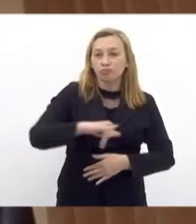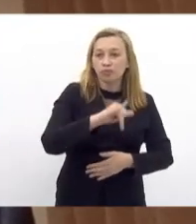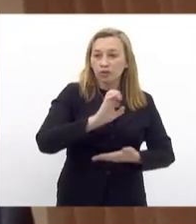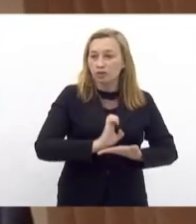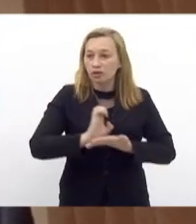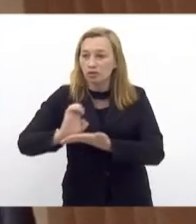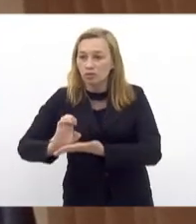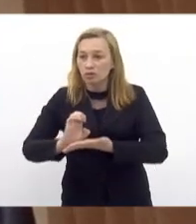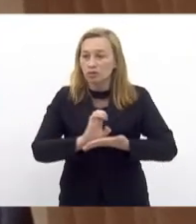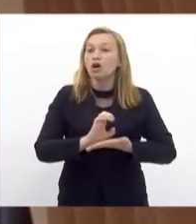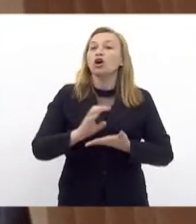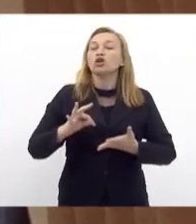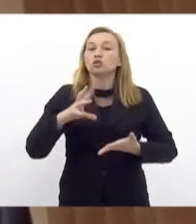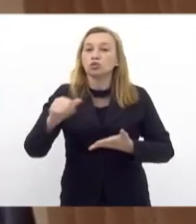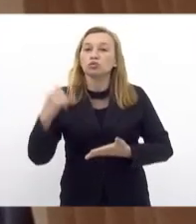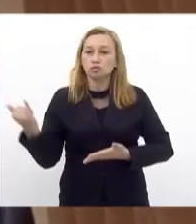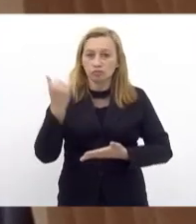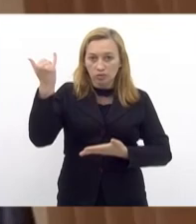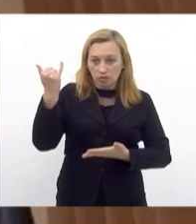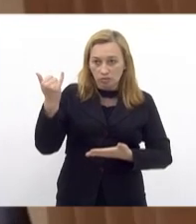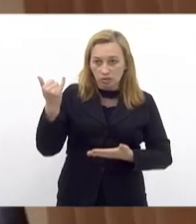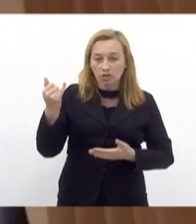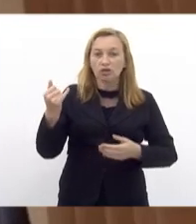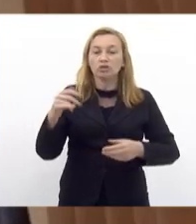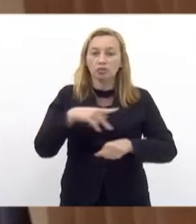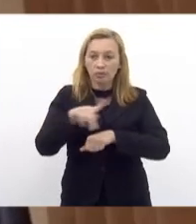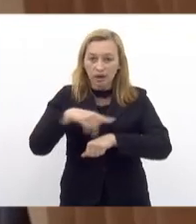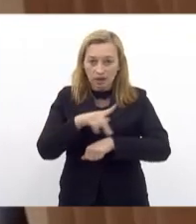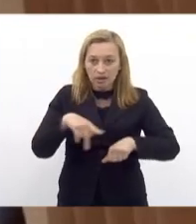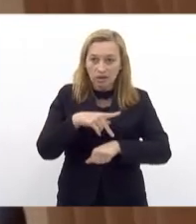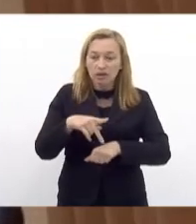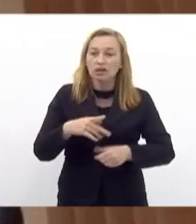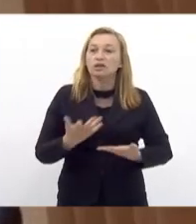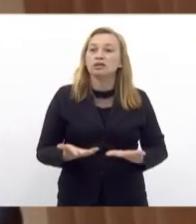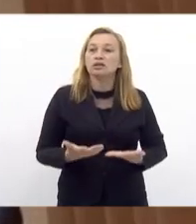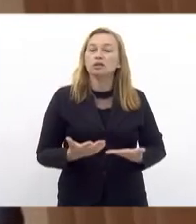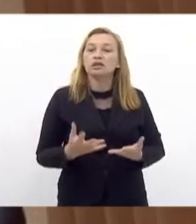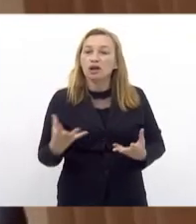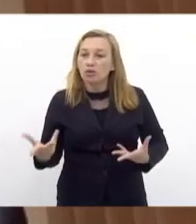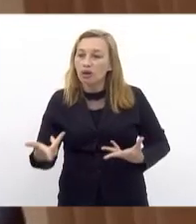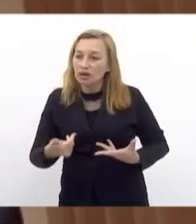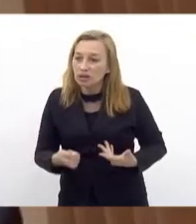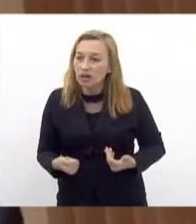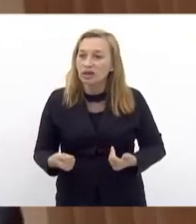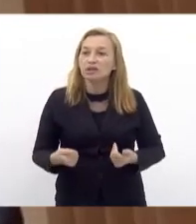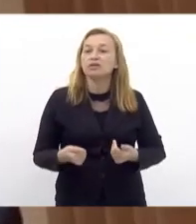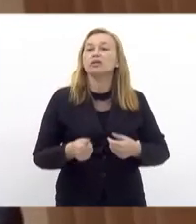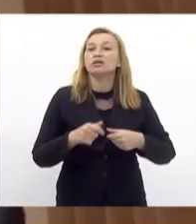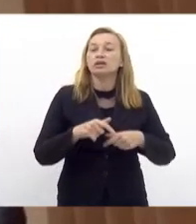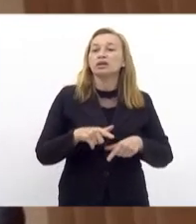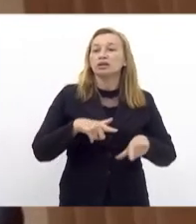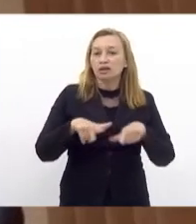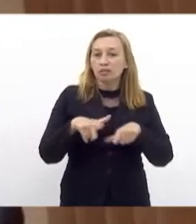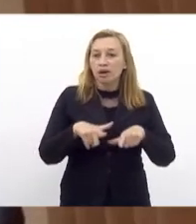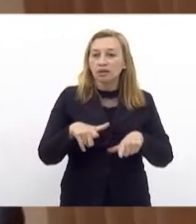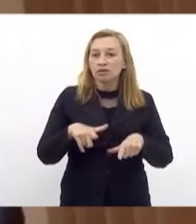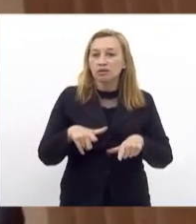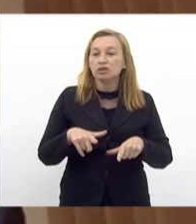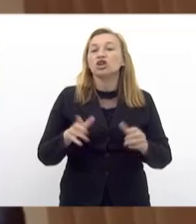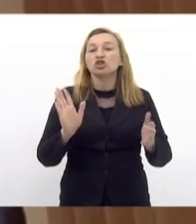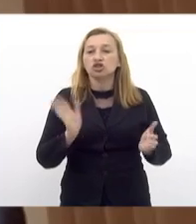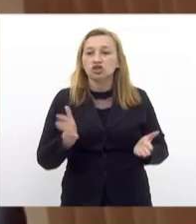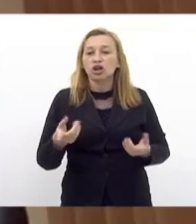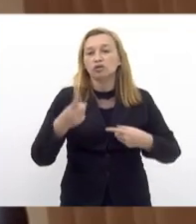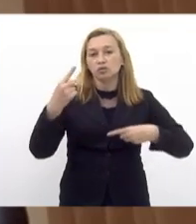Então, é um esforço conjunto. Nas menores iniciativas na conservação e na melhoria de ambiente, como nós estamos fazendo, mas no campo